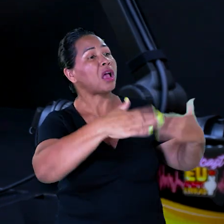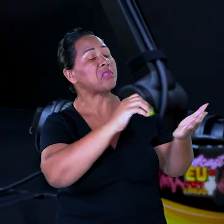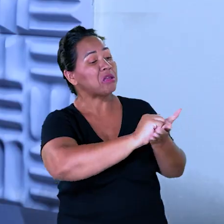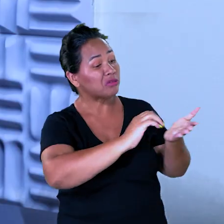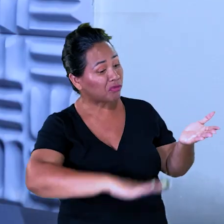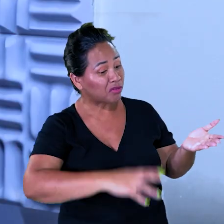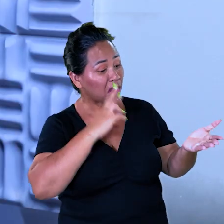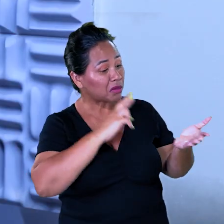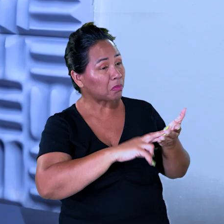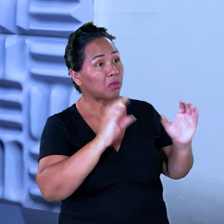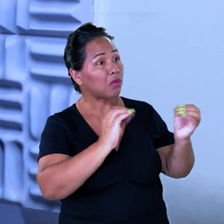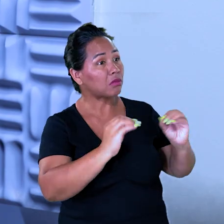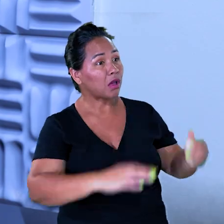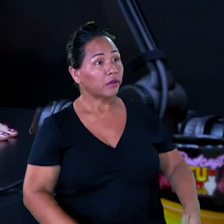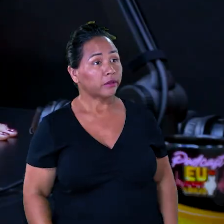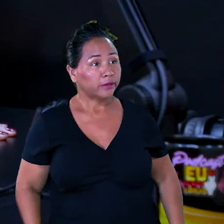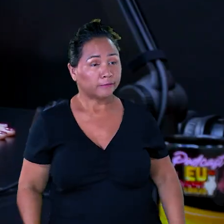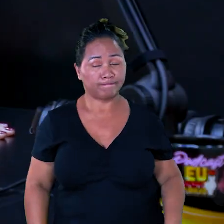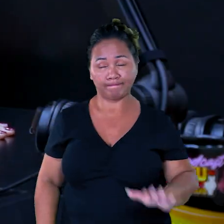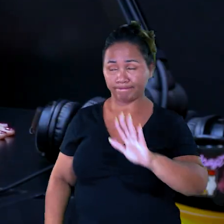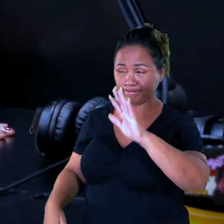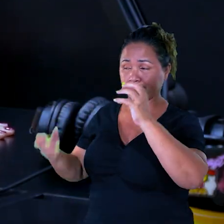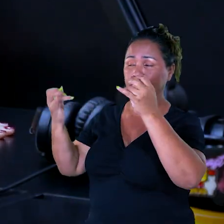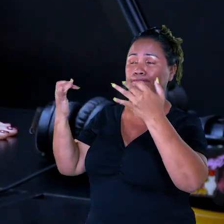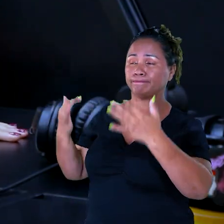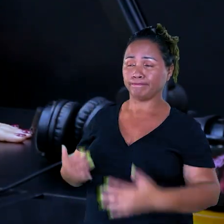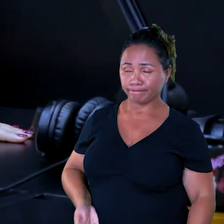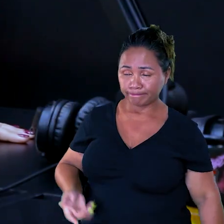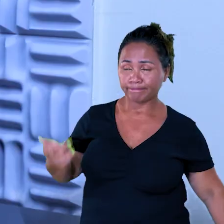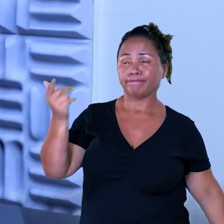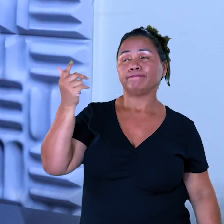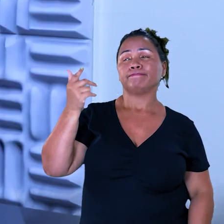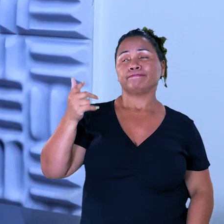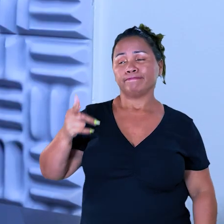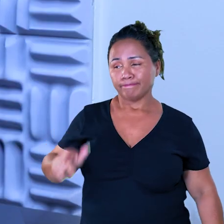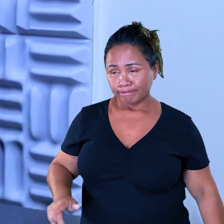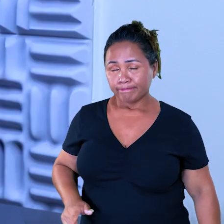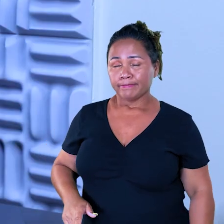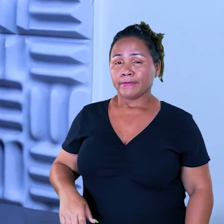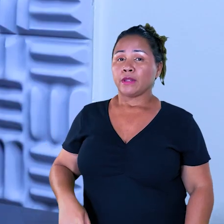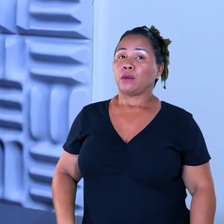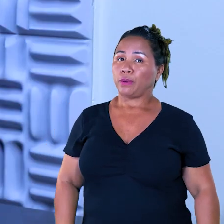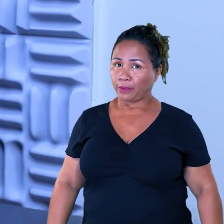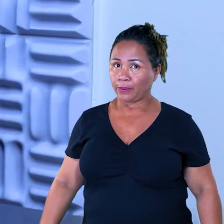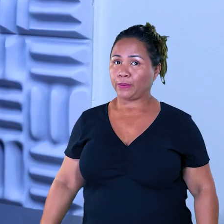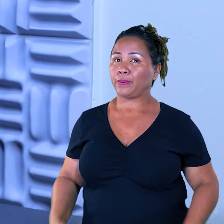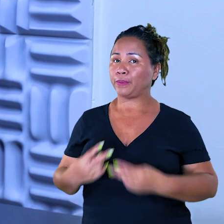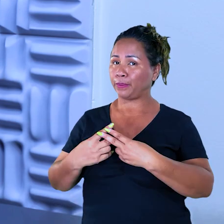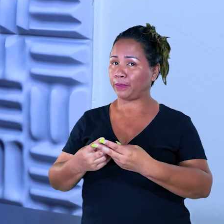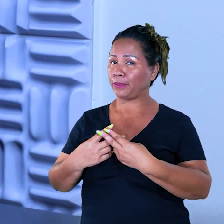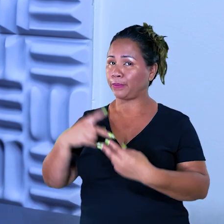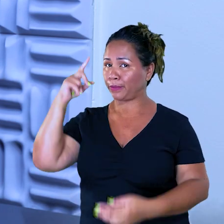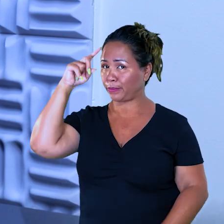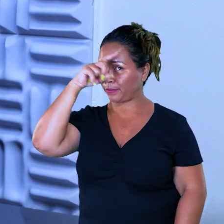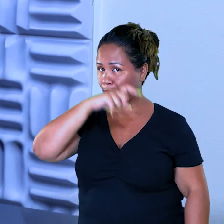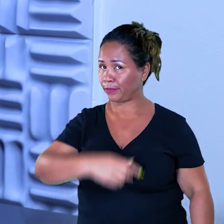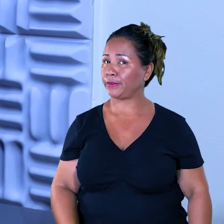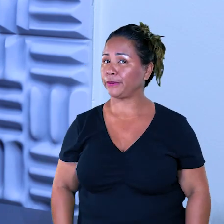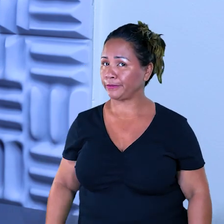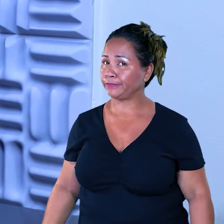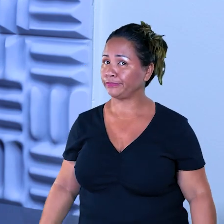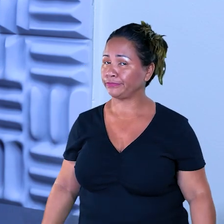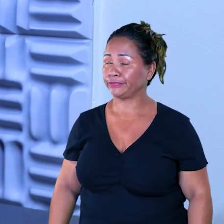só quer se mostrar, não é. Pode ver, é porque você quer que o seu aluno quer que ele aprenda, né? E assim, é muito complicado. Outra coisa, Lívia, você concorda comigo, por